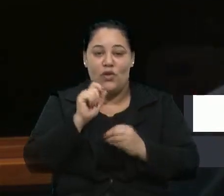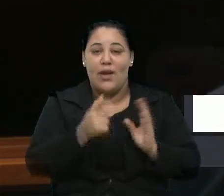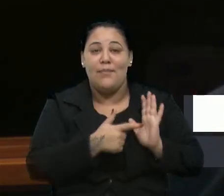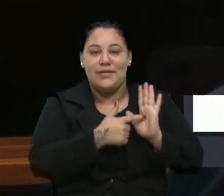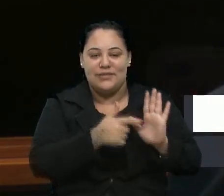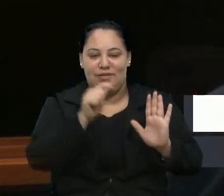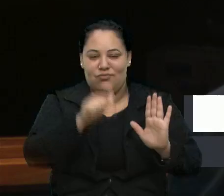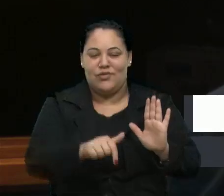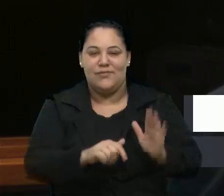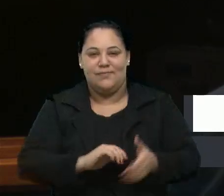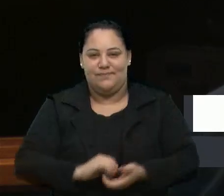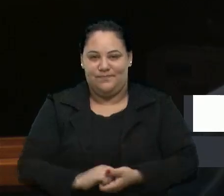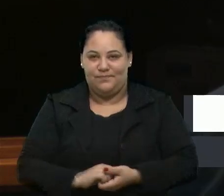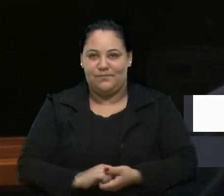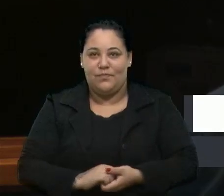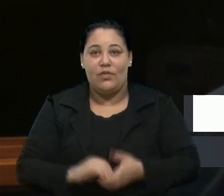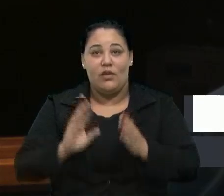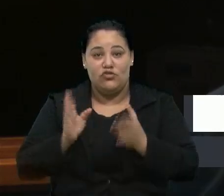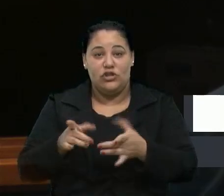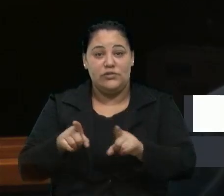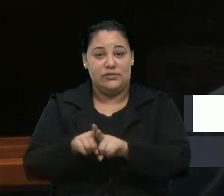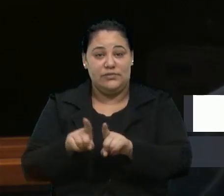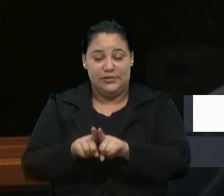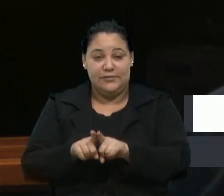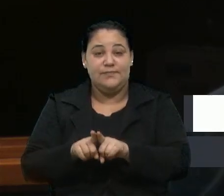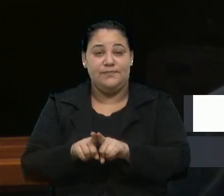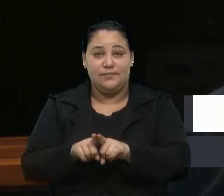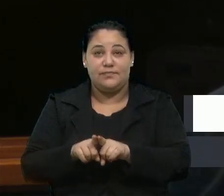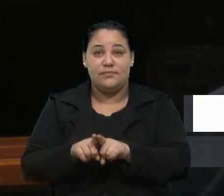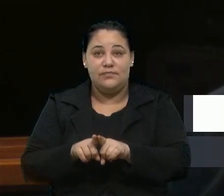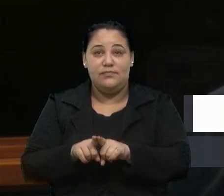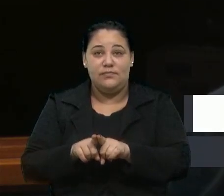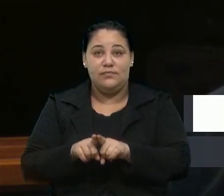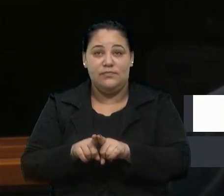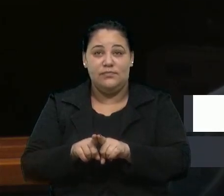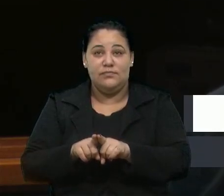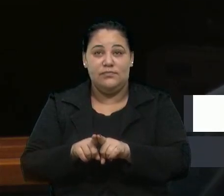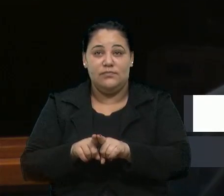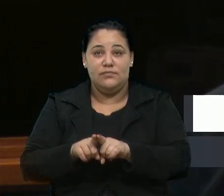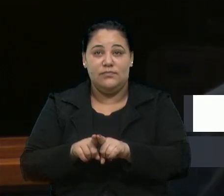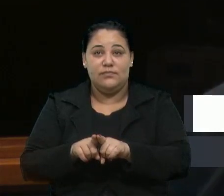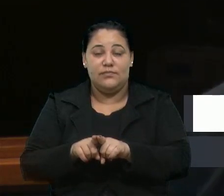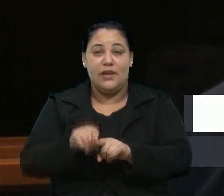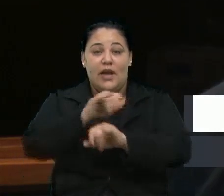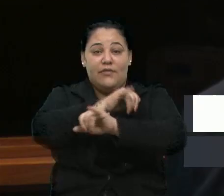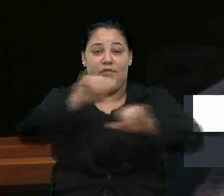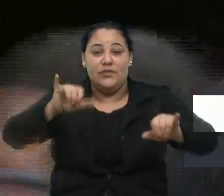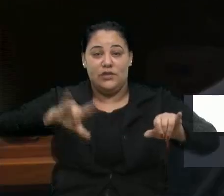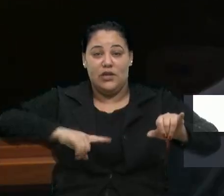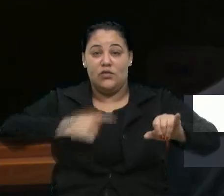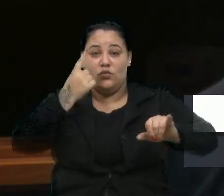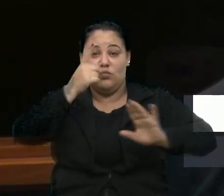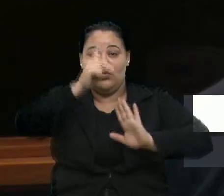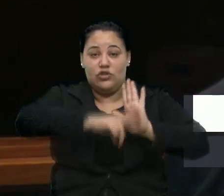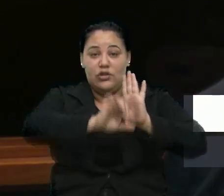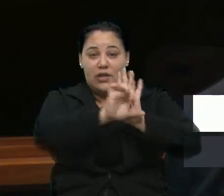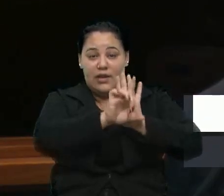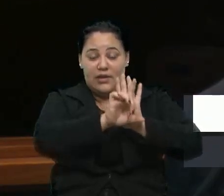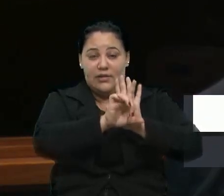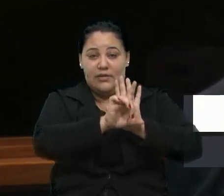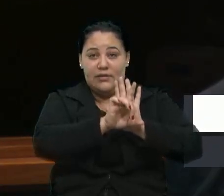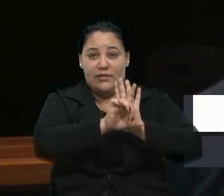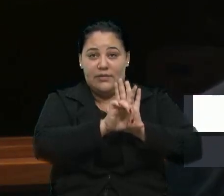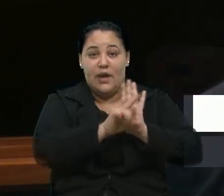aqui. Já, inclusive, anuncio que tem um projeto de lei que foi apresentado e já